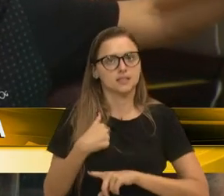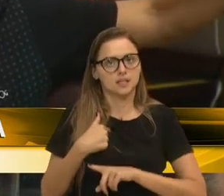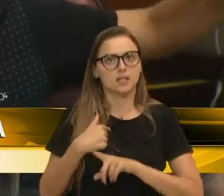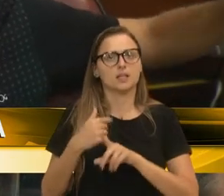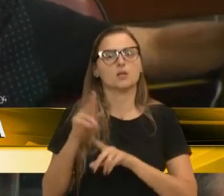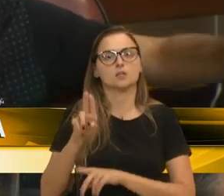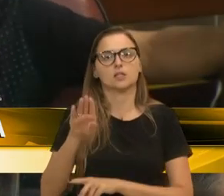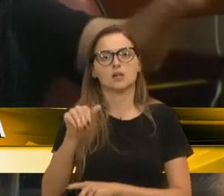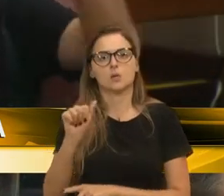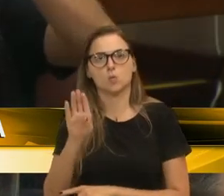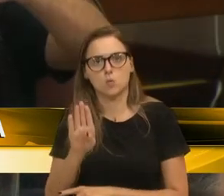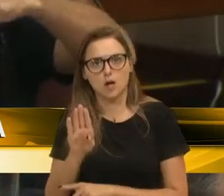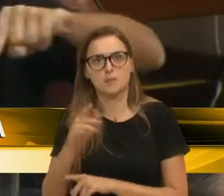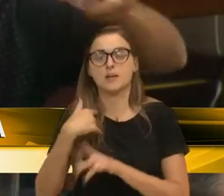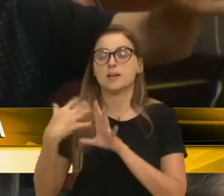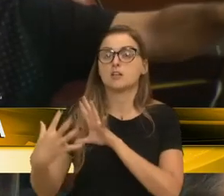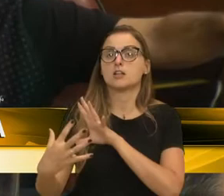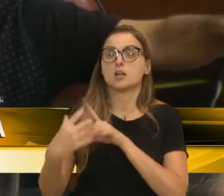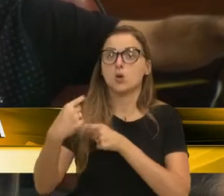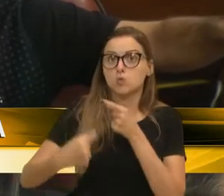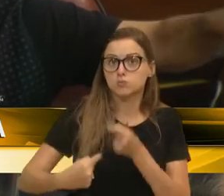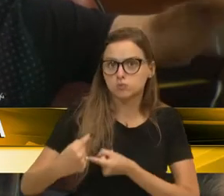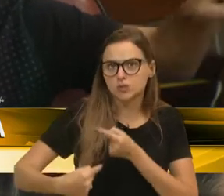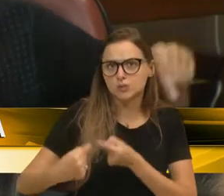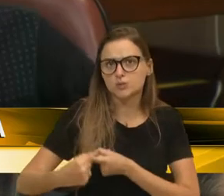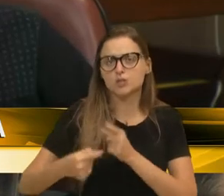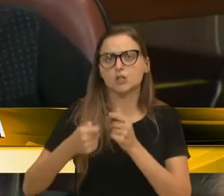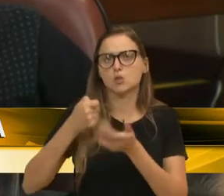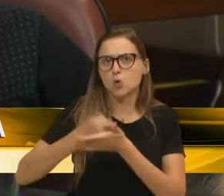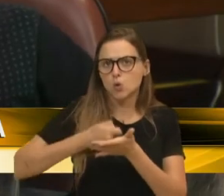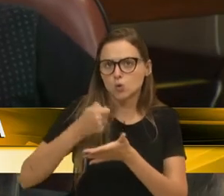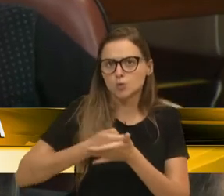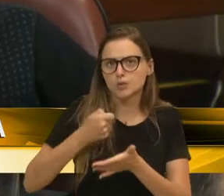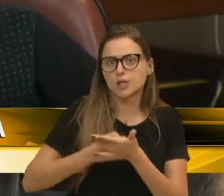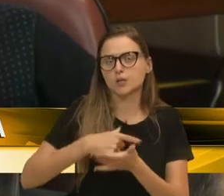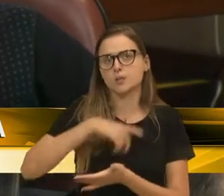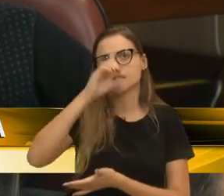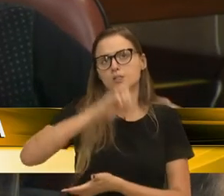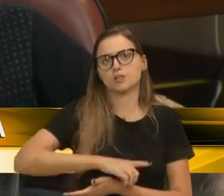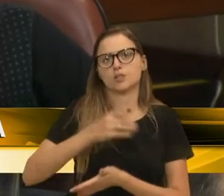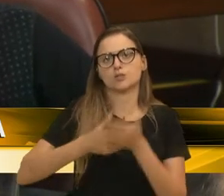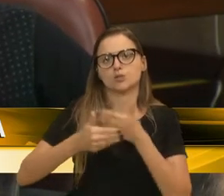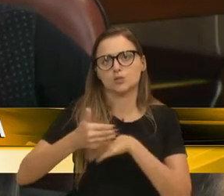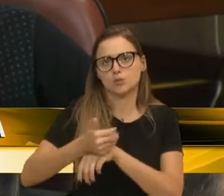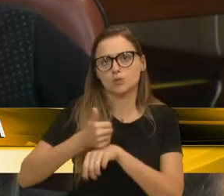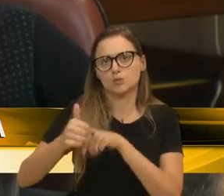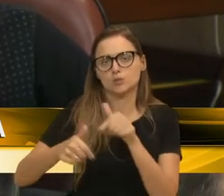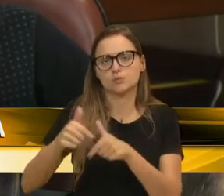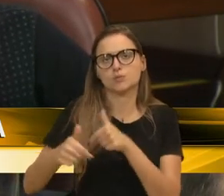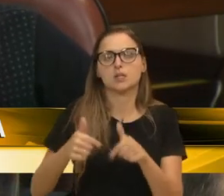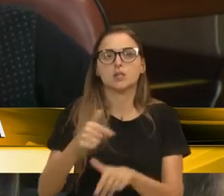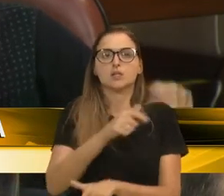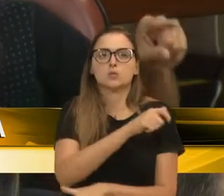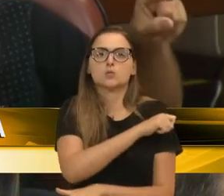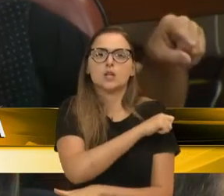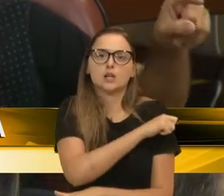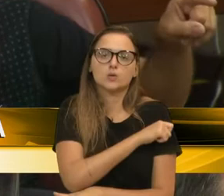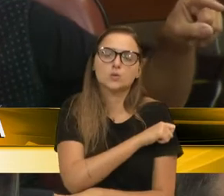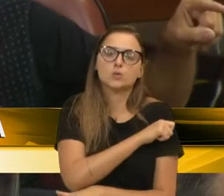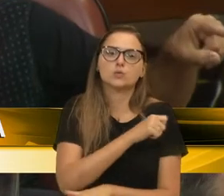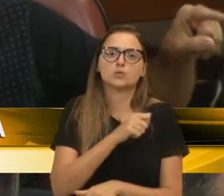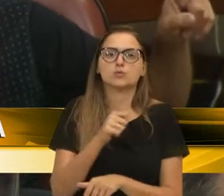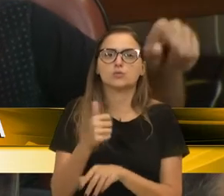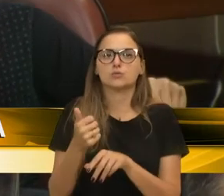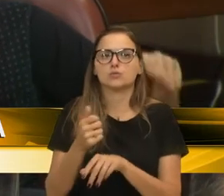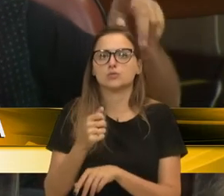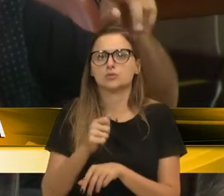de Associações de Bairros e ali brigando contra os vereadores para garantia de direito dos trabalhadores, dos estudantes, dos aposentados, aonde estava